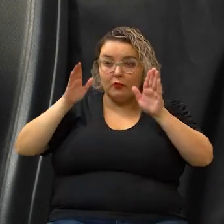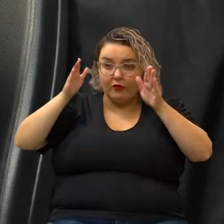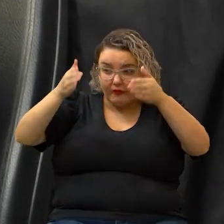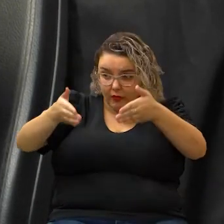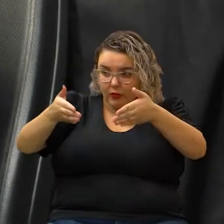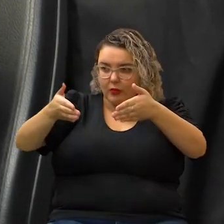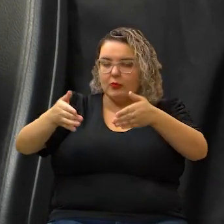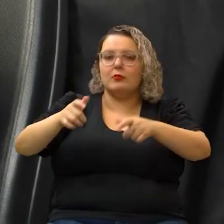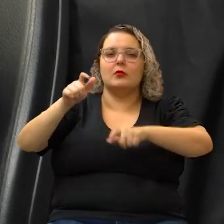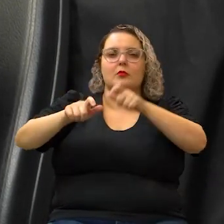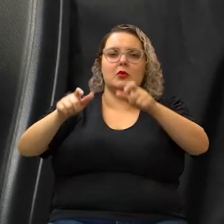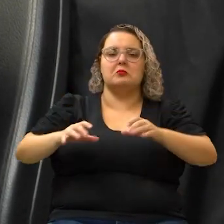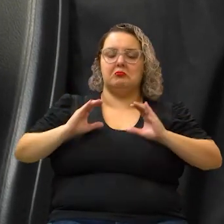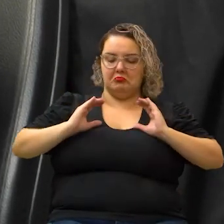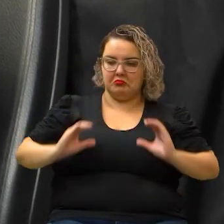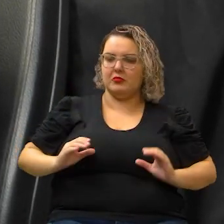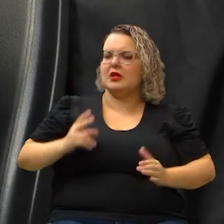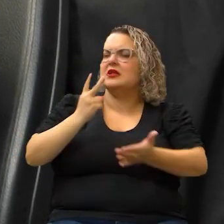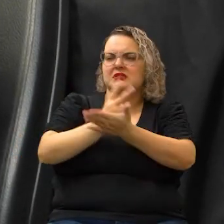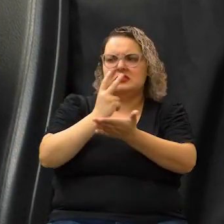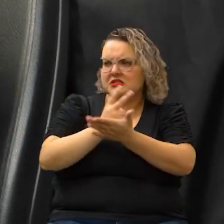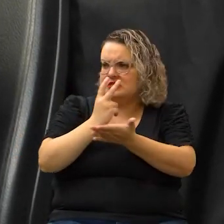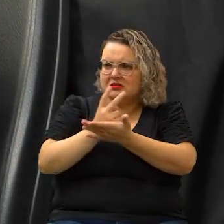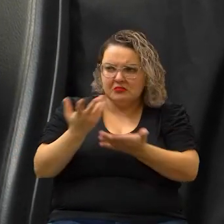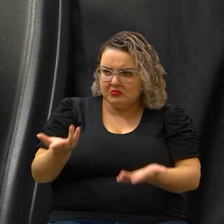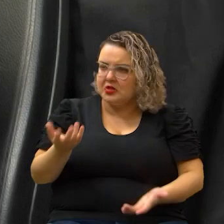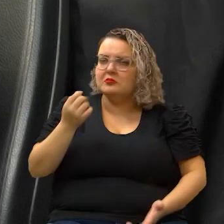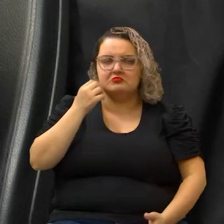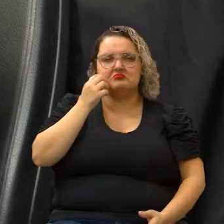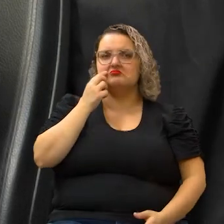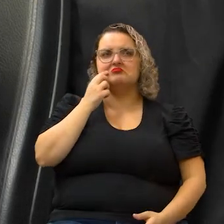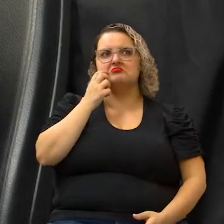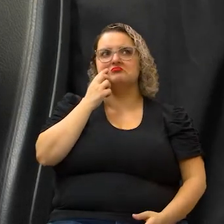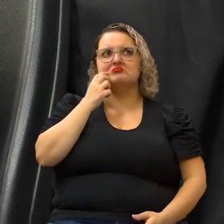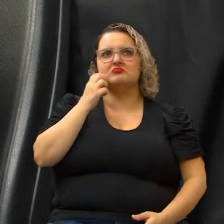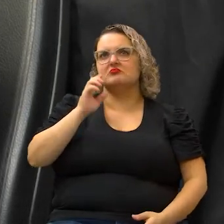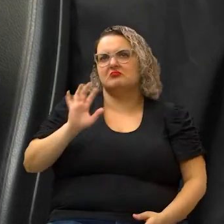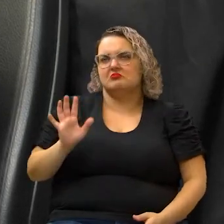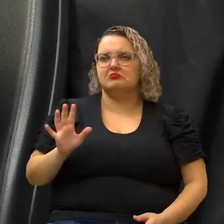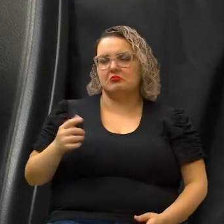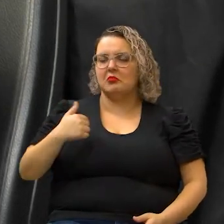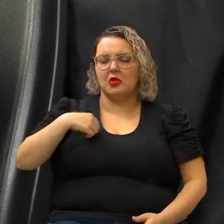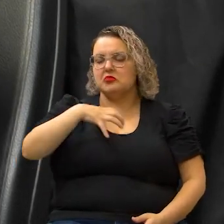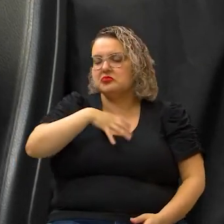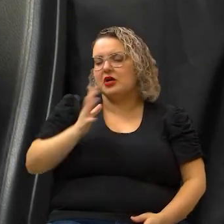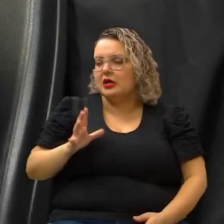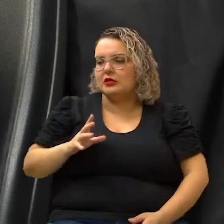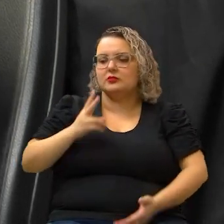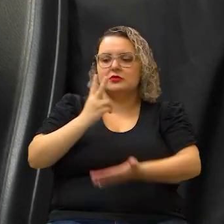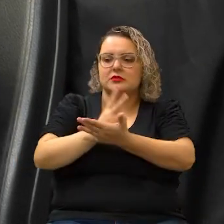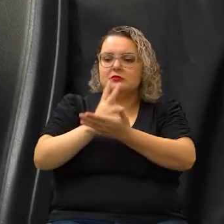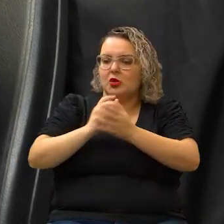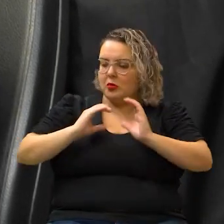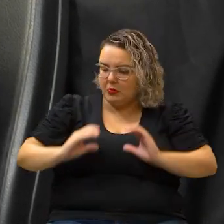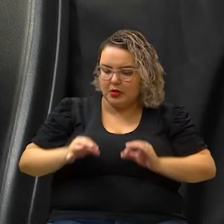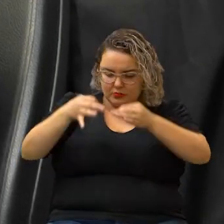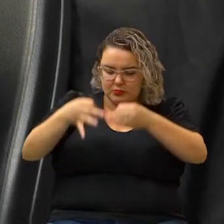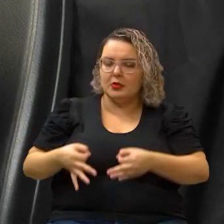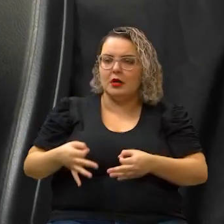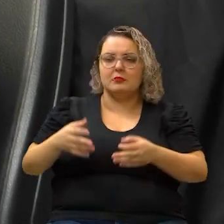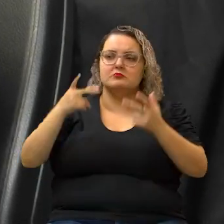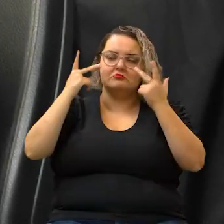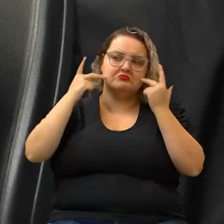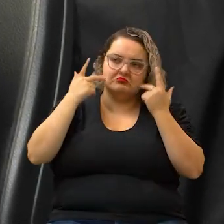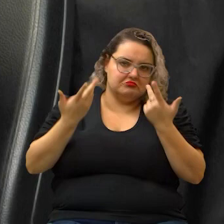uma pessoa muito disciplinada. Sempre fui, mas não é nem herança de nada. Eu sempre fui muito disciplinado por natureza,